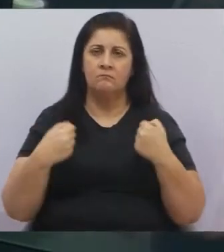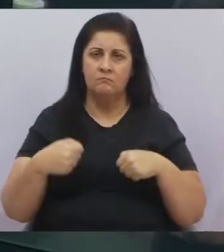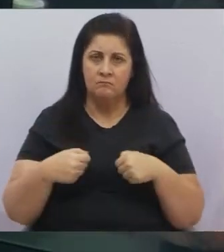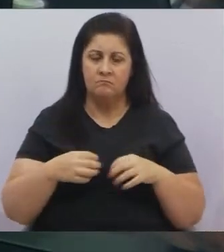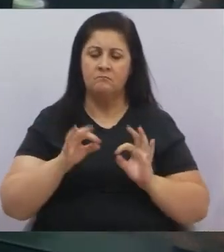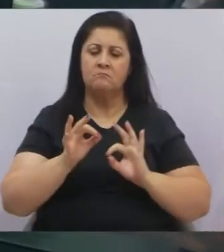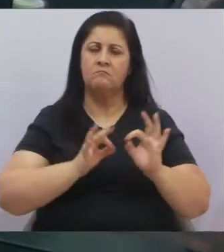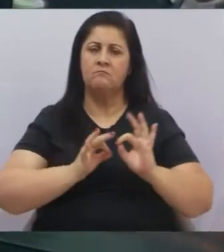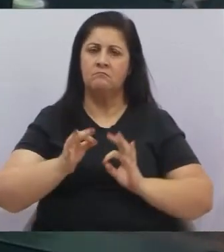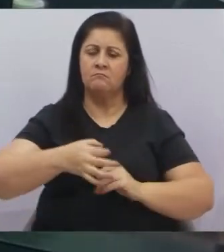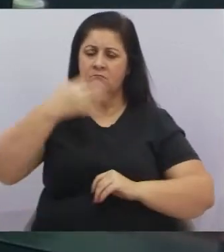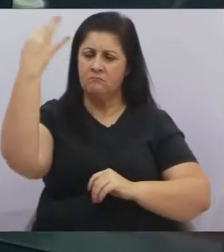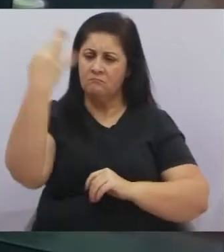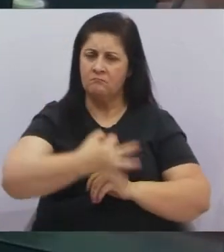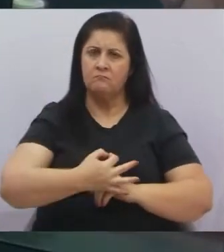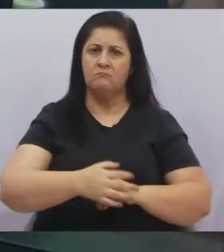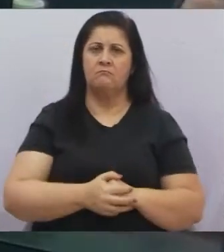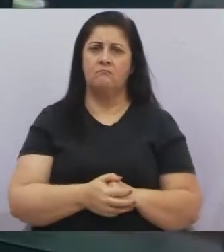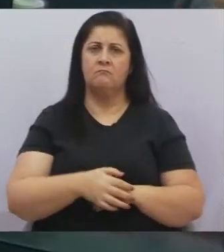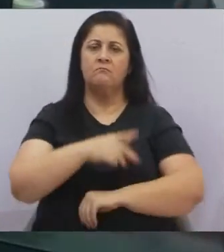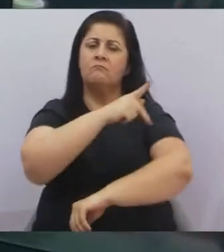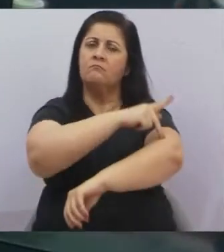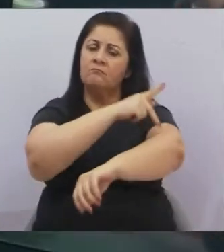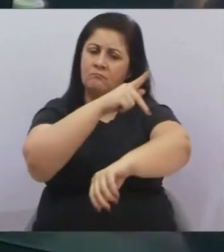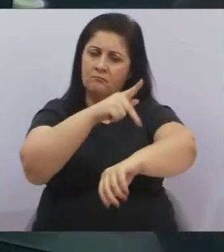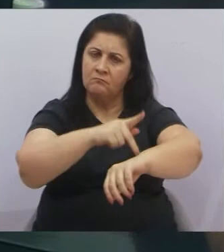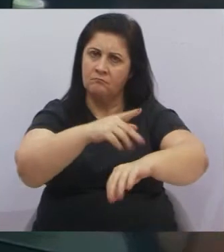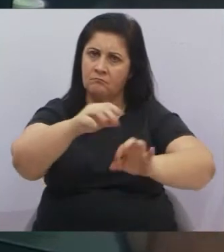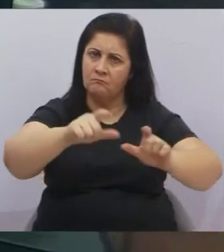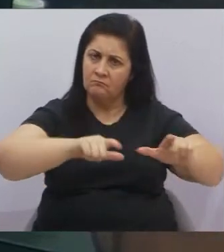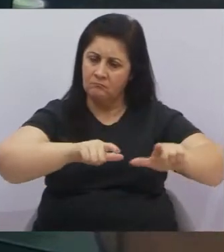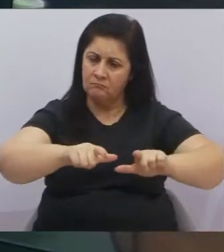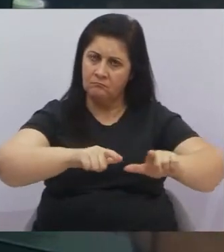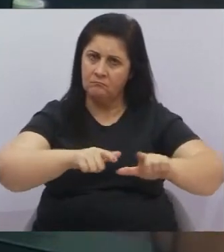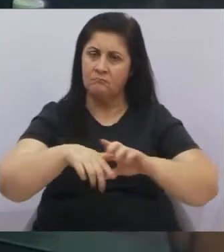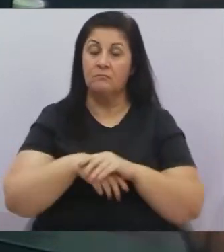meios punitivos, pedagógicos, para que a gente possa